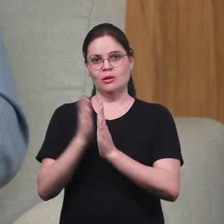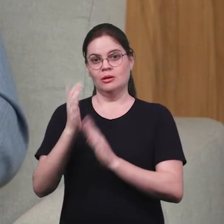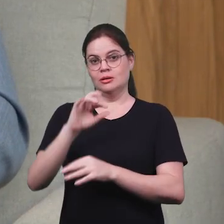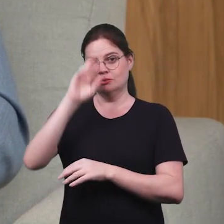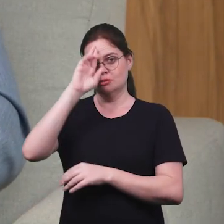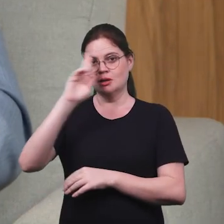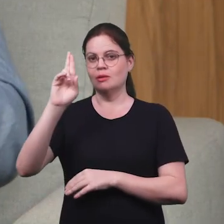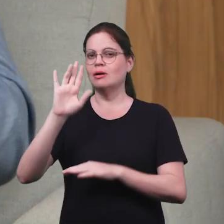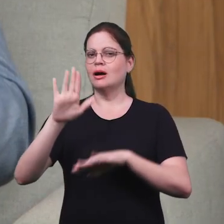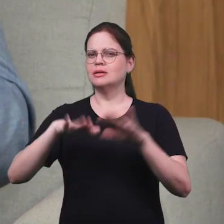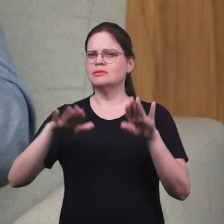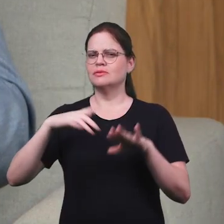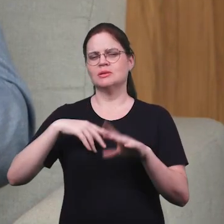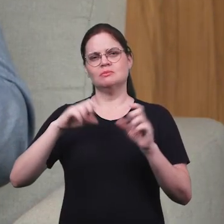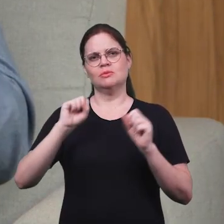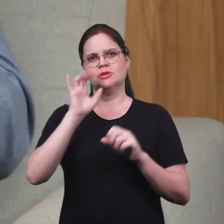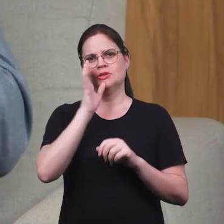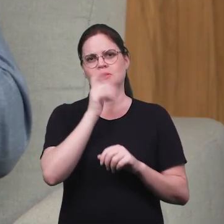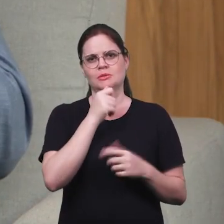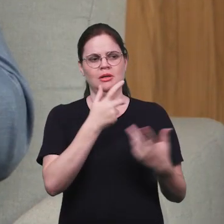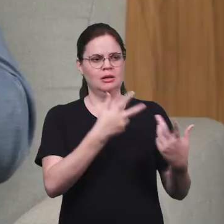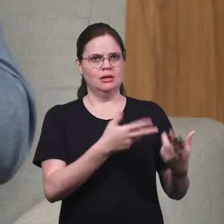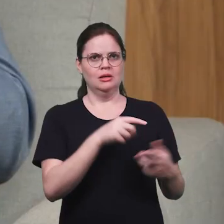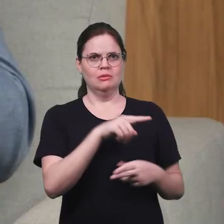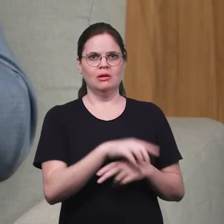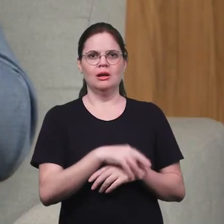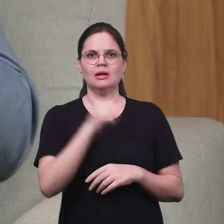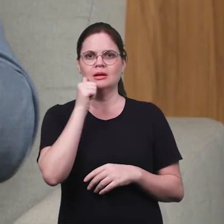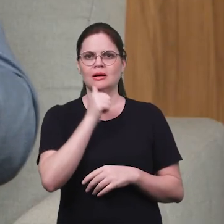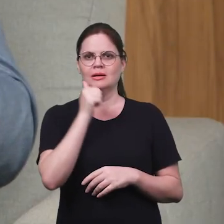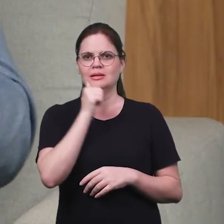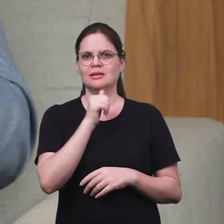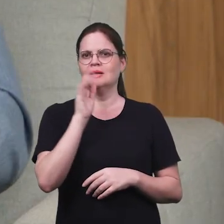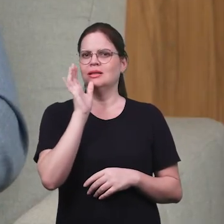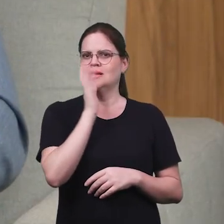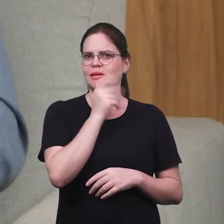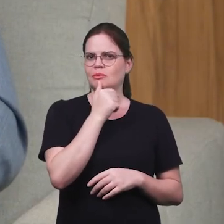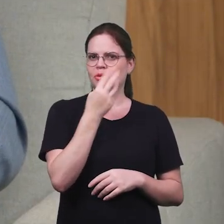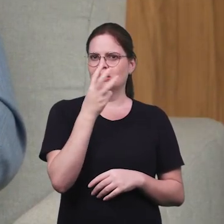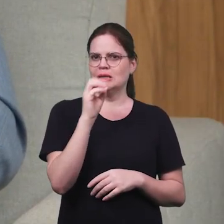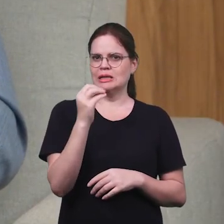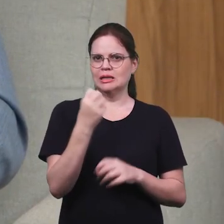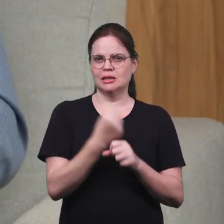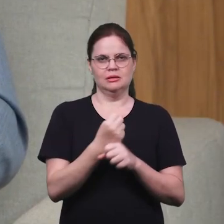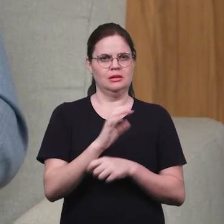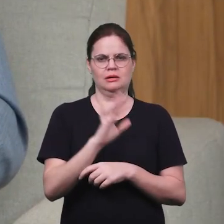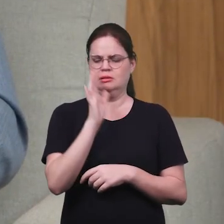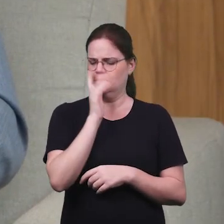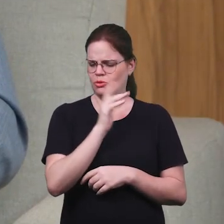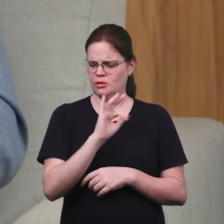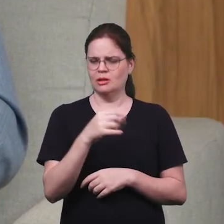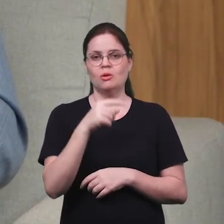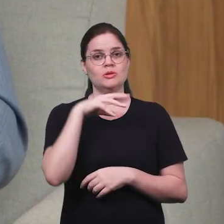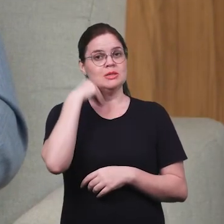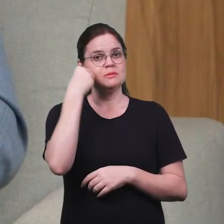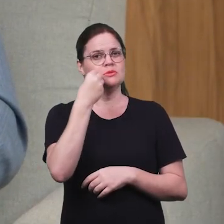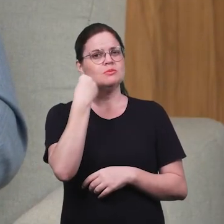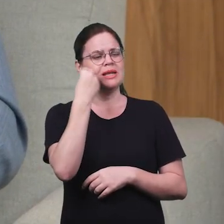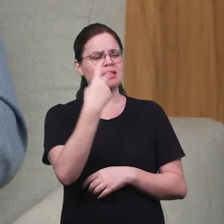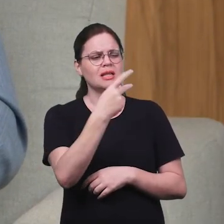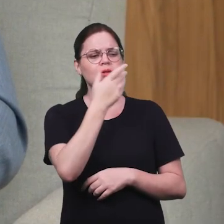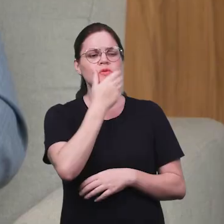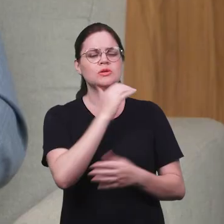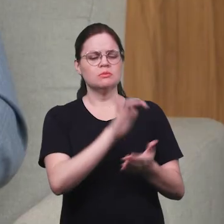que demore, no caso da irmã aqui, demorou 30 anos, não demorou não. O marido dela teve a experiência